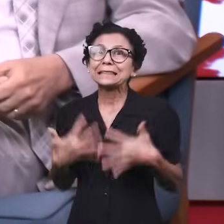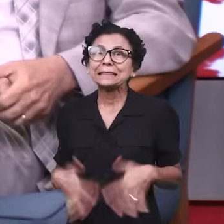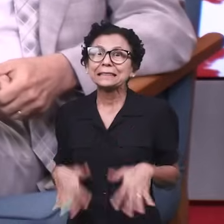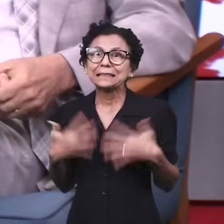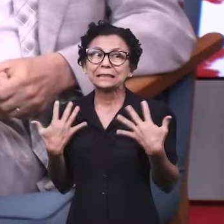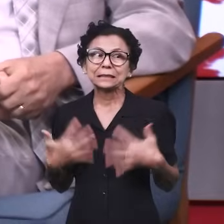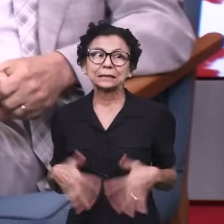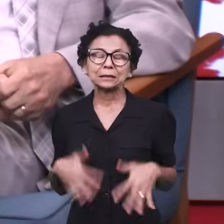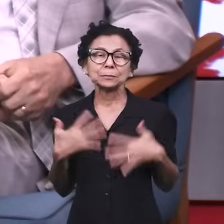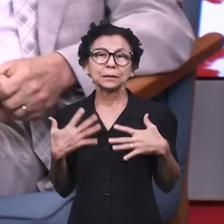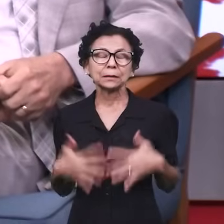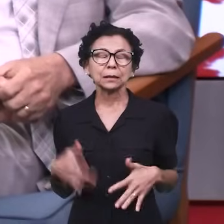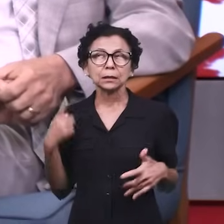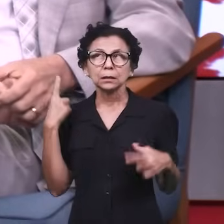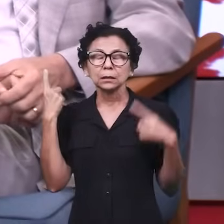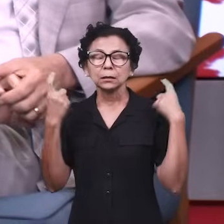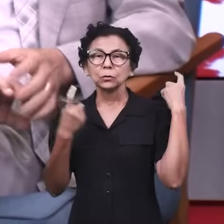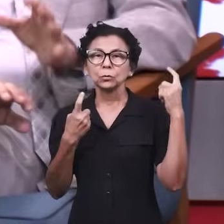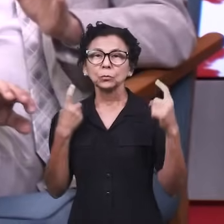desesperada.